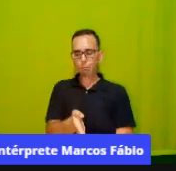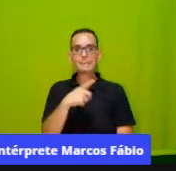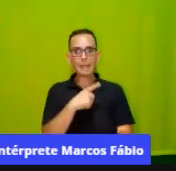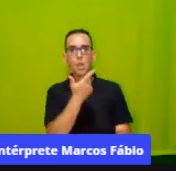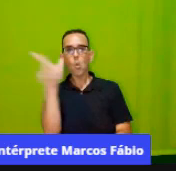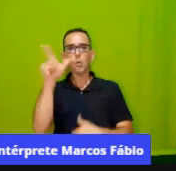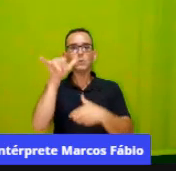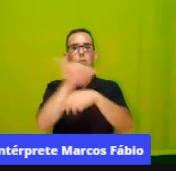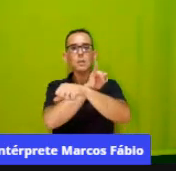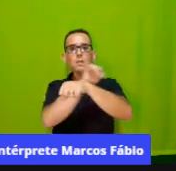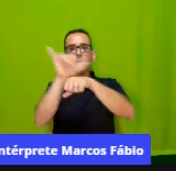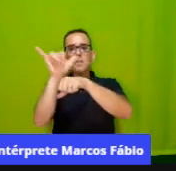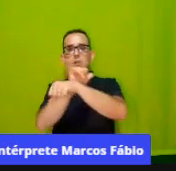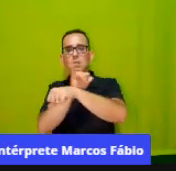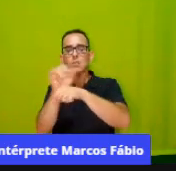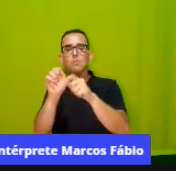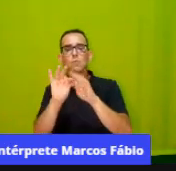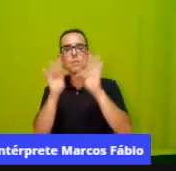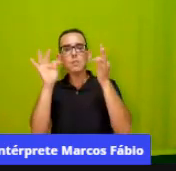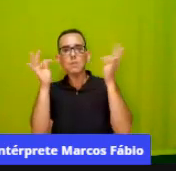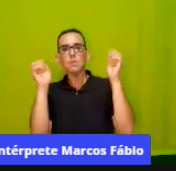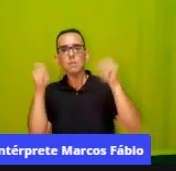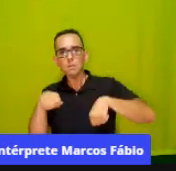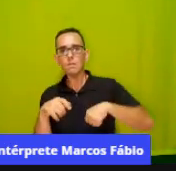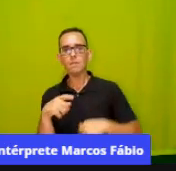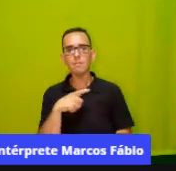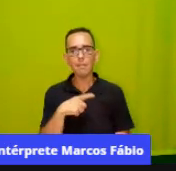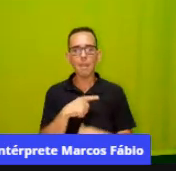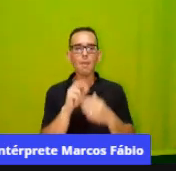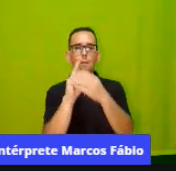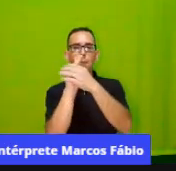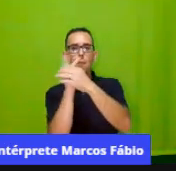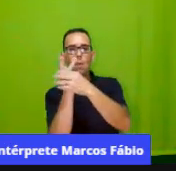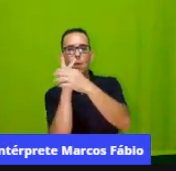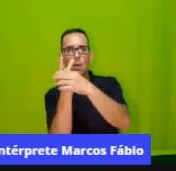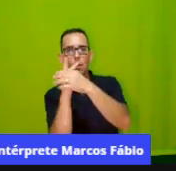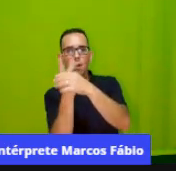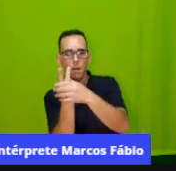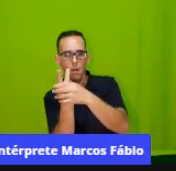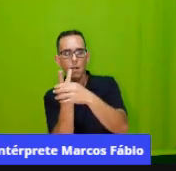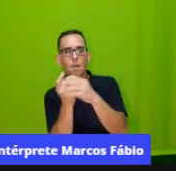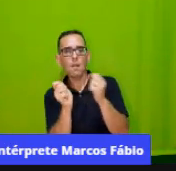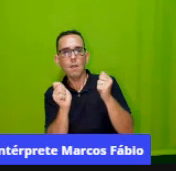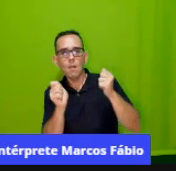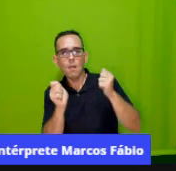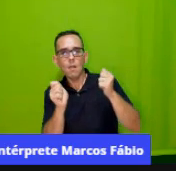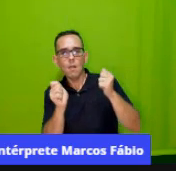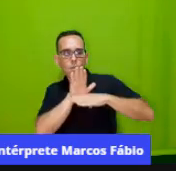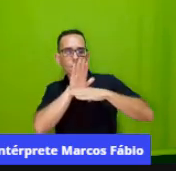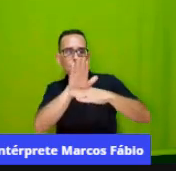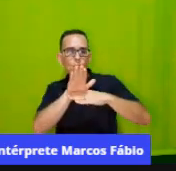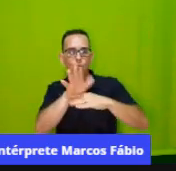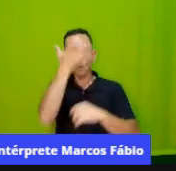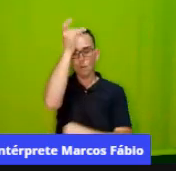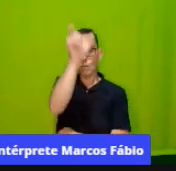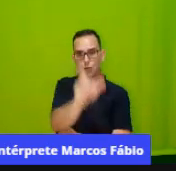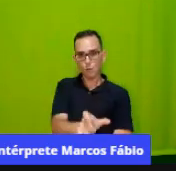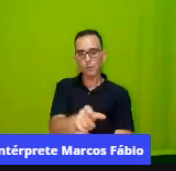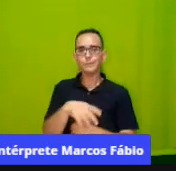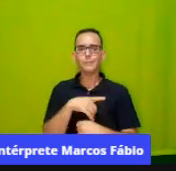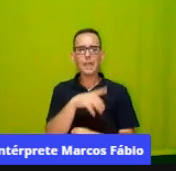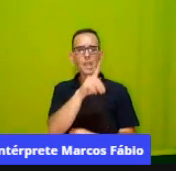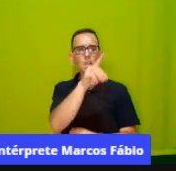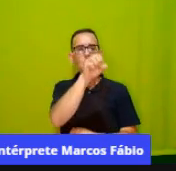de tecnologia assistiva. Então, nós temos também softwares que auxiliam essas pessoas. O